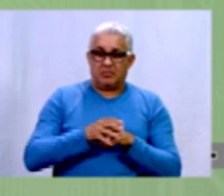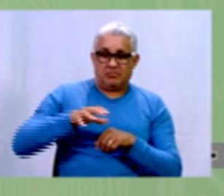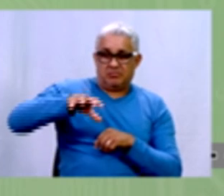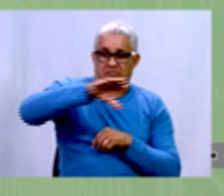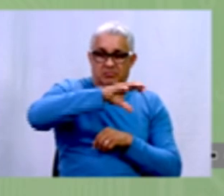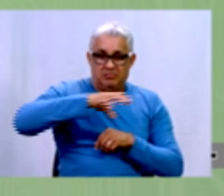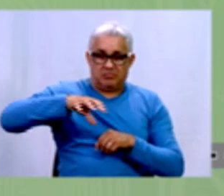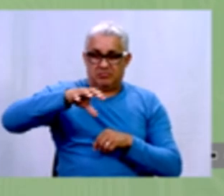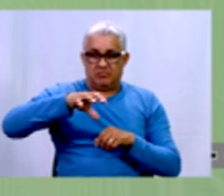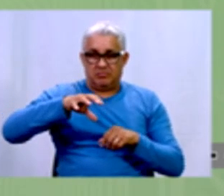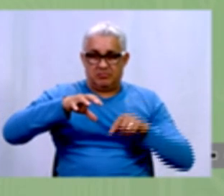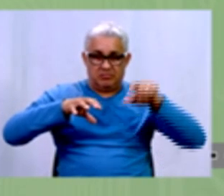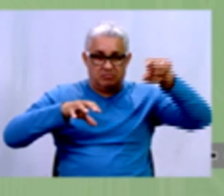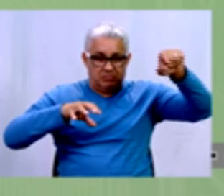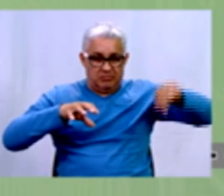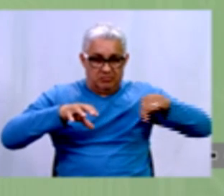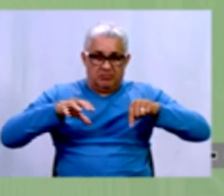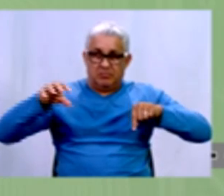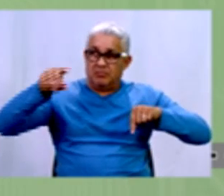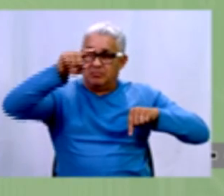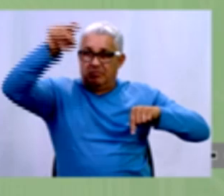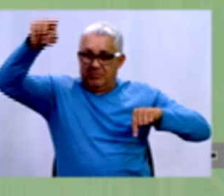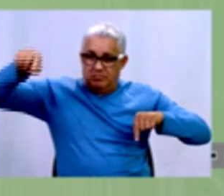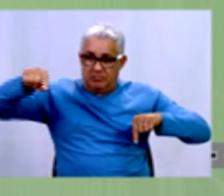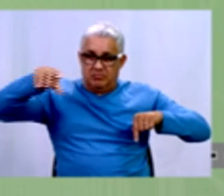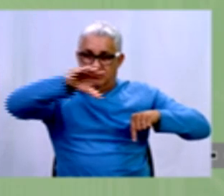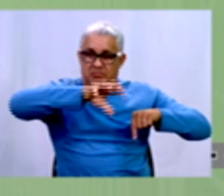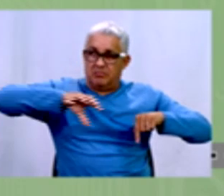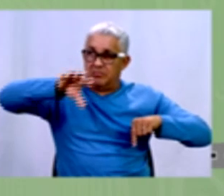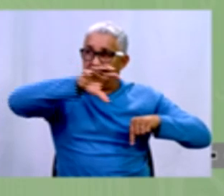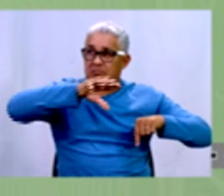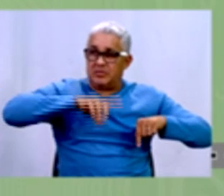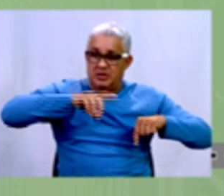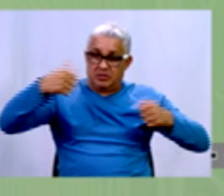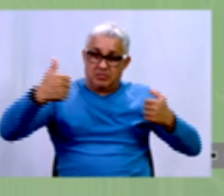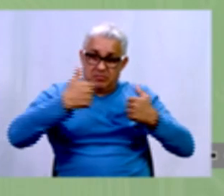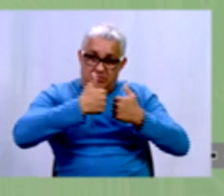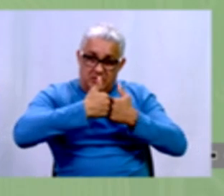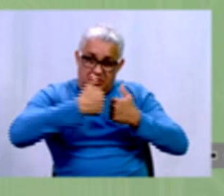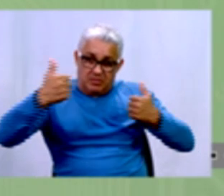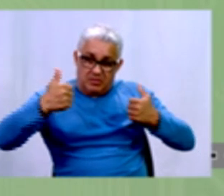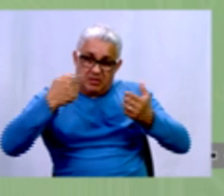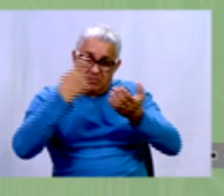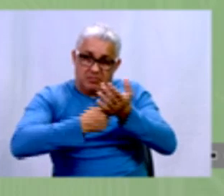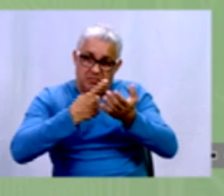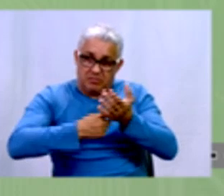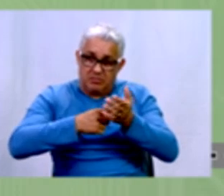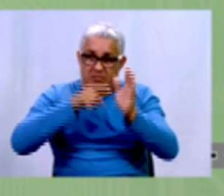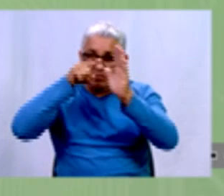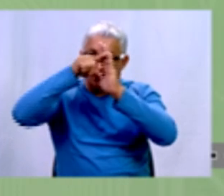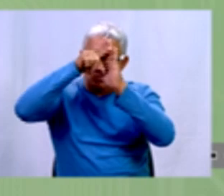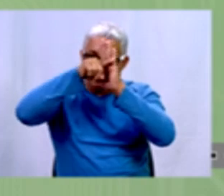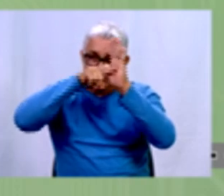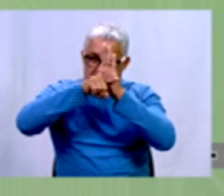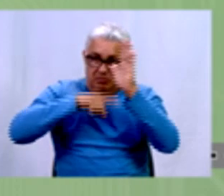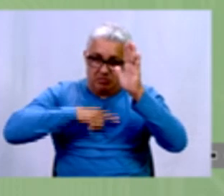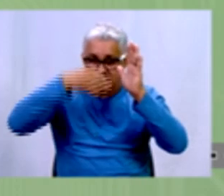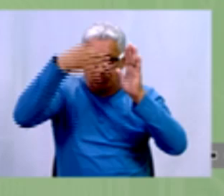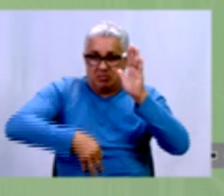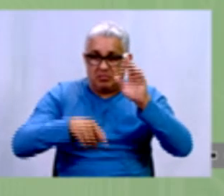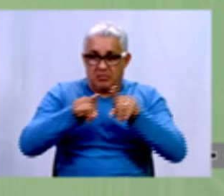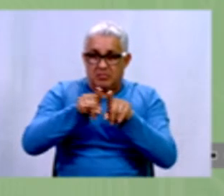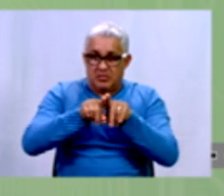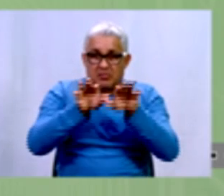tá? E ele aqui, quanto mais perto do acordo dos requisitos e perto da certeza,